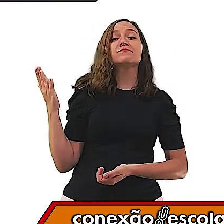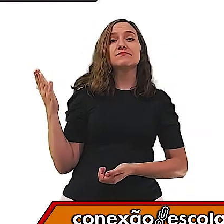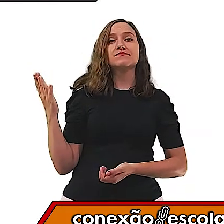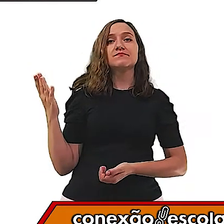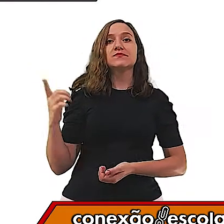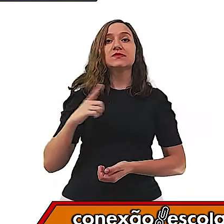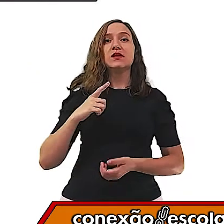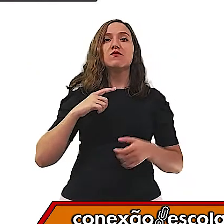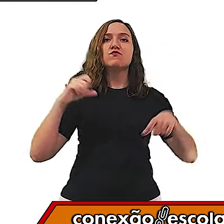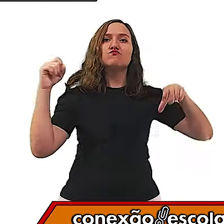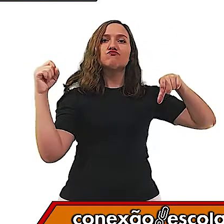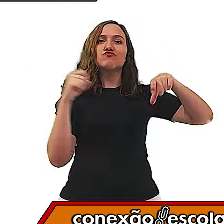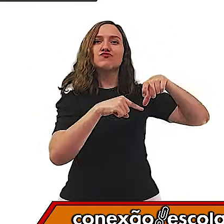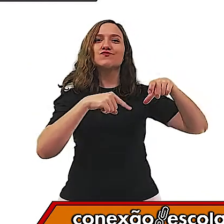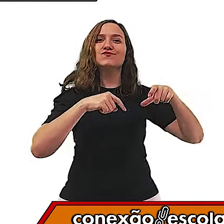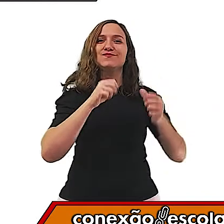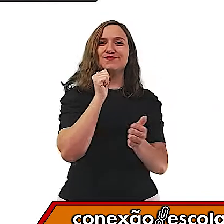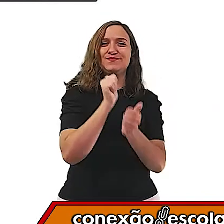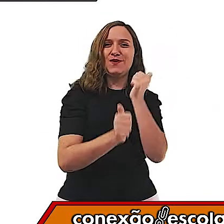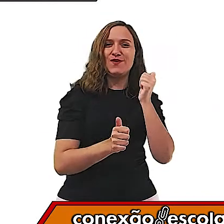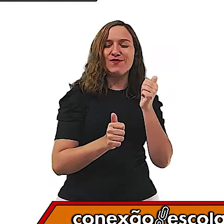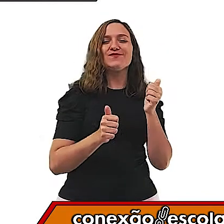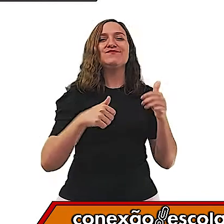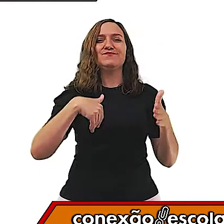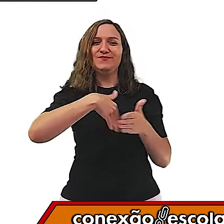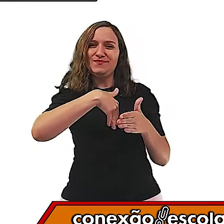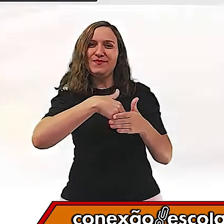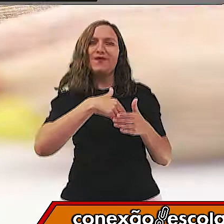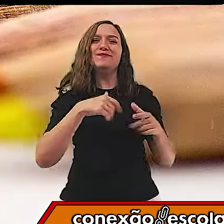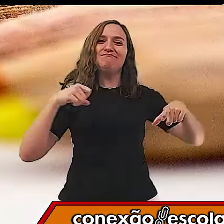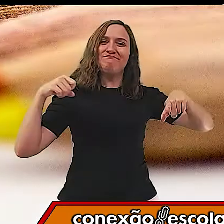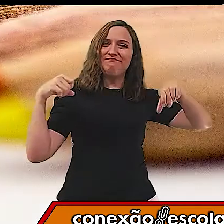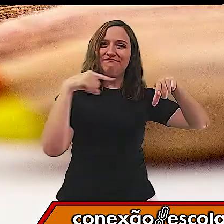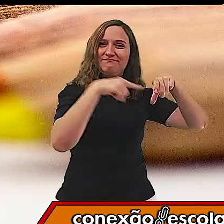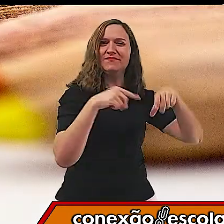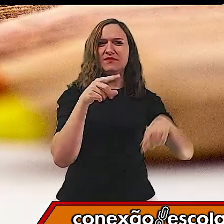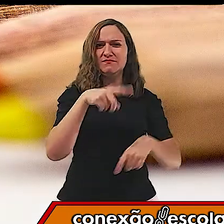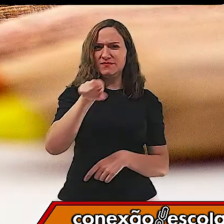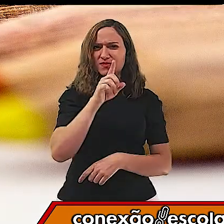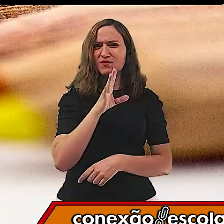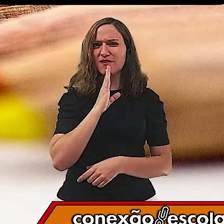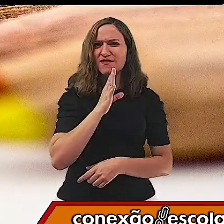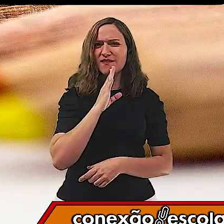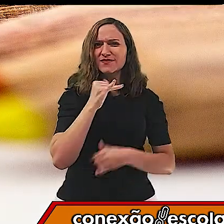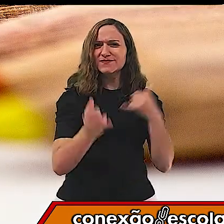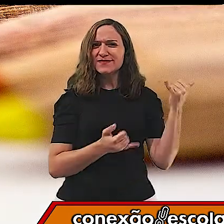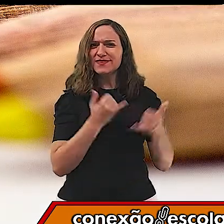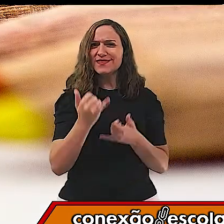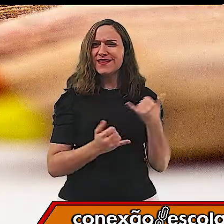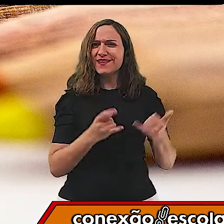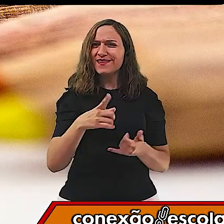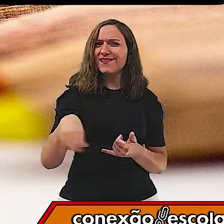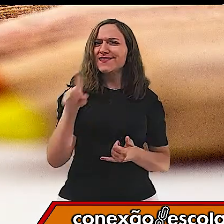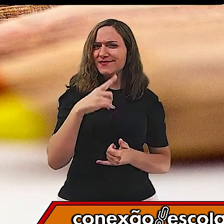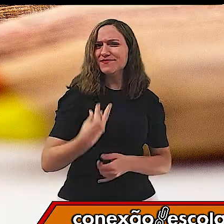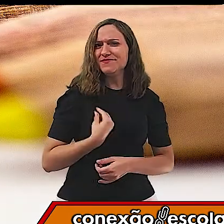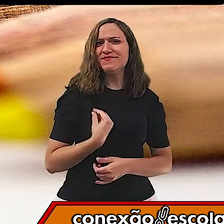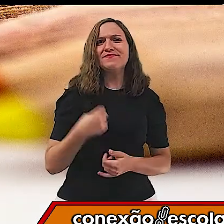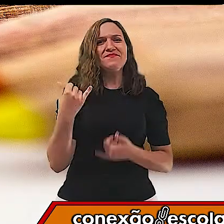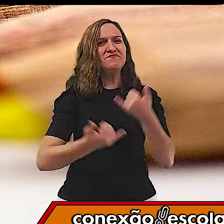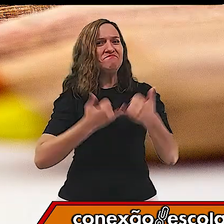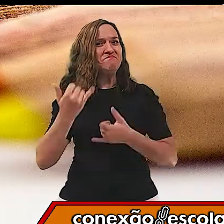estão jogando bola. Você conhece essa brincadeira hoje? Hoje você joga bola?